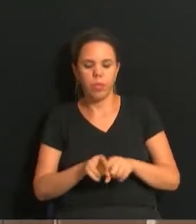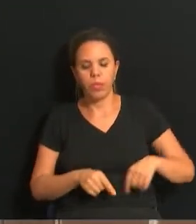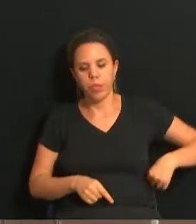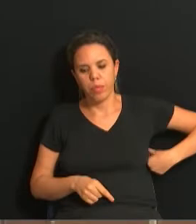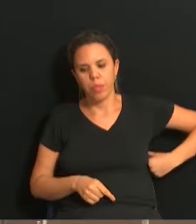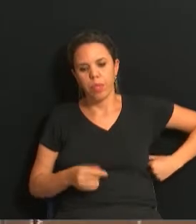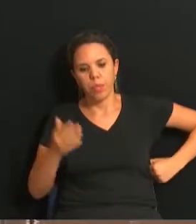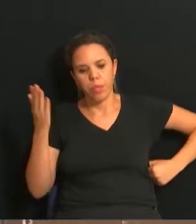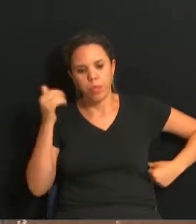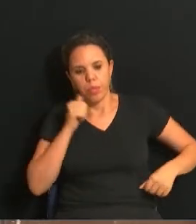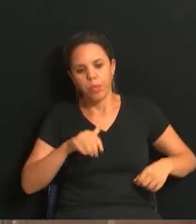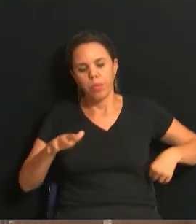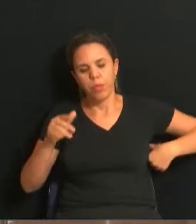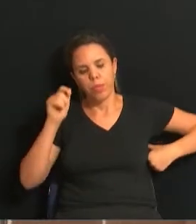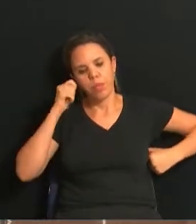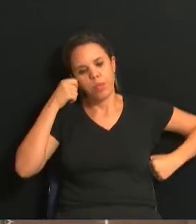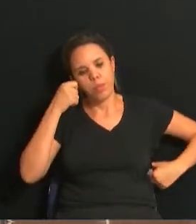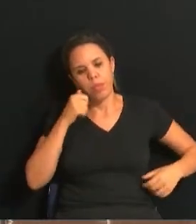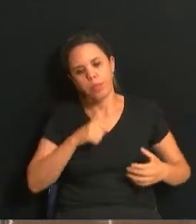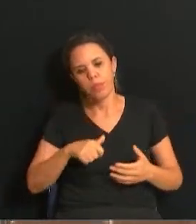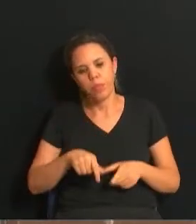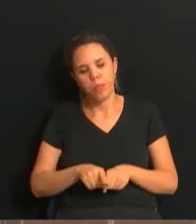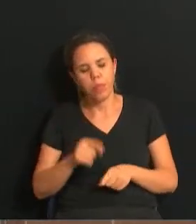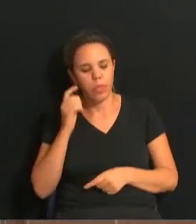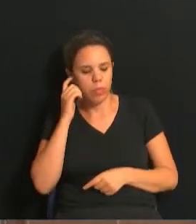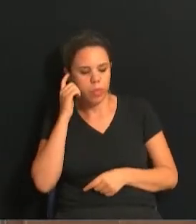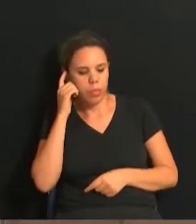sabe que as mulheres negras, elas são